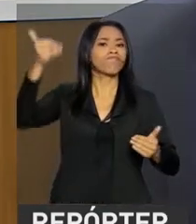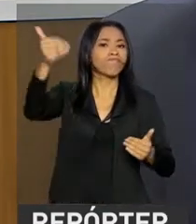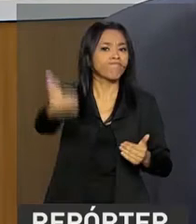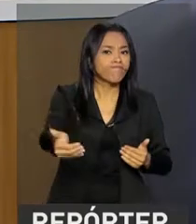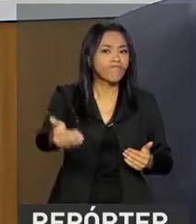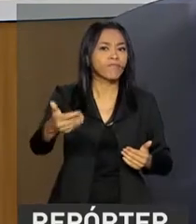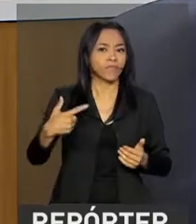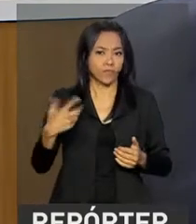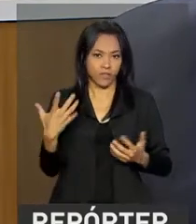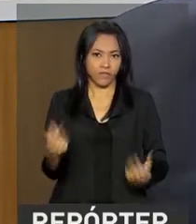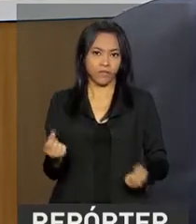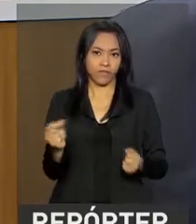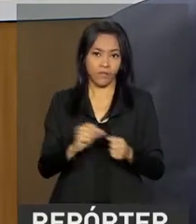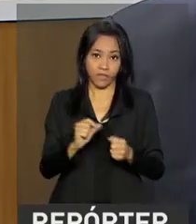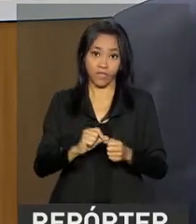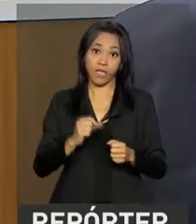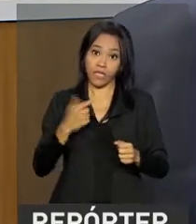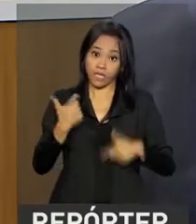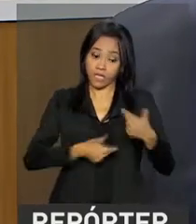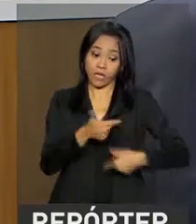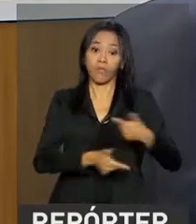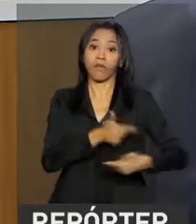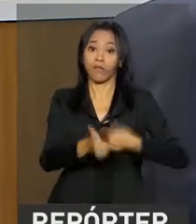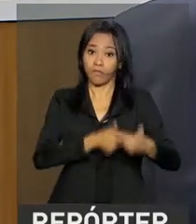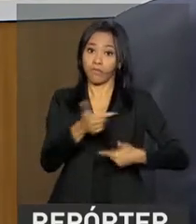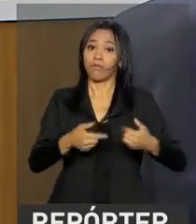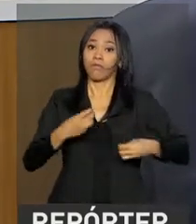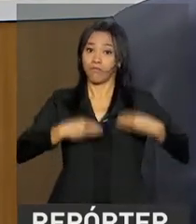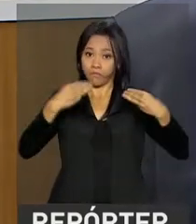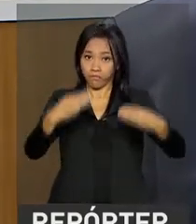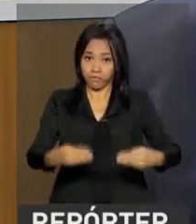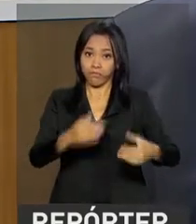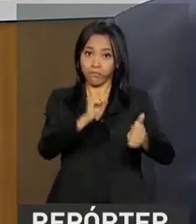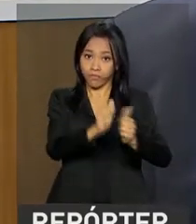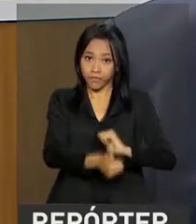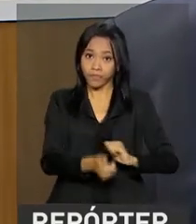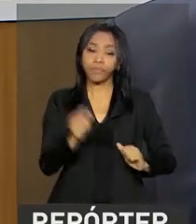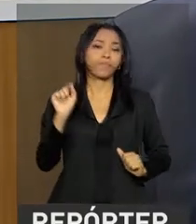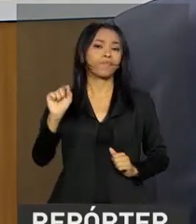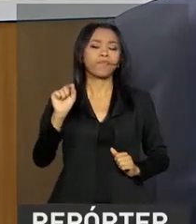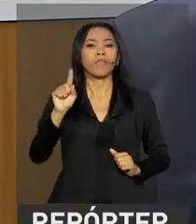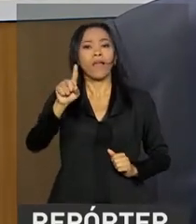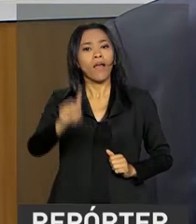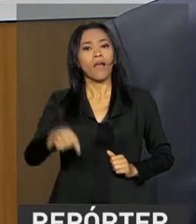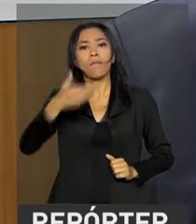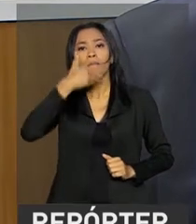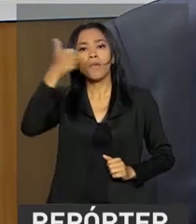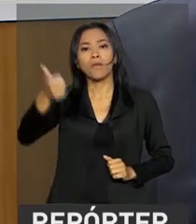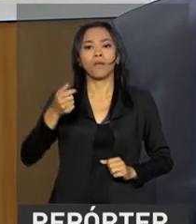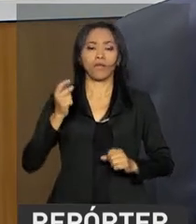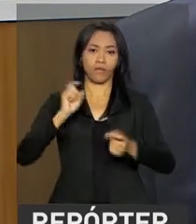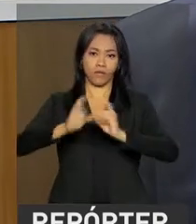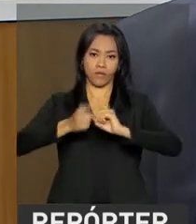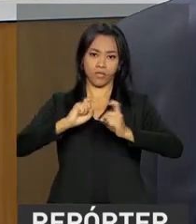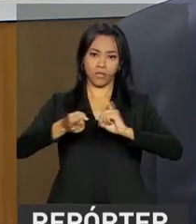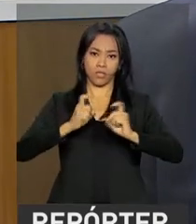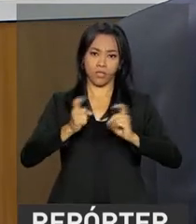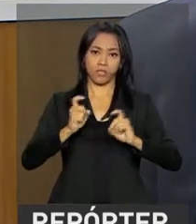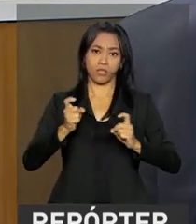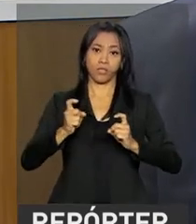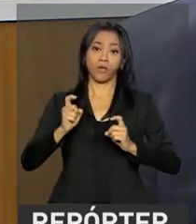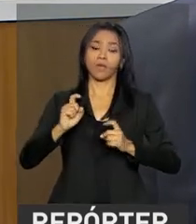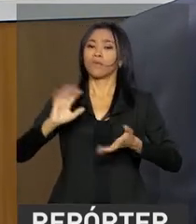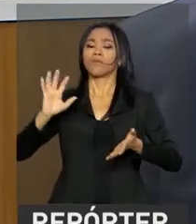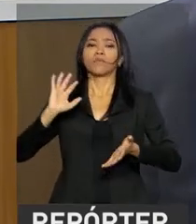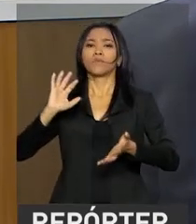ao que o ministério tem se dedicado muito próxima à mente é a melhora da gestão das entidades esportivas